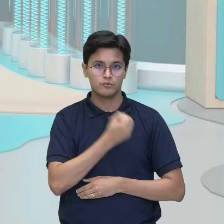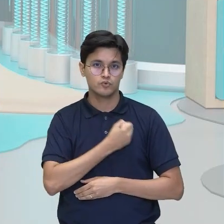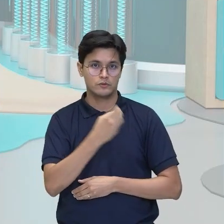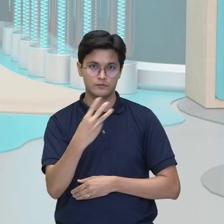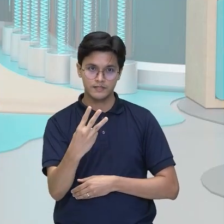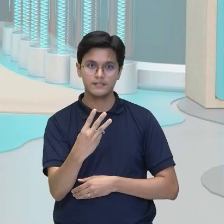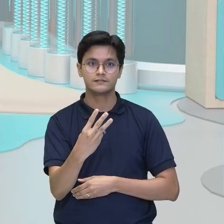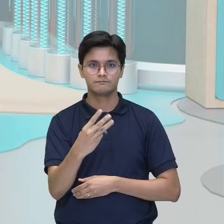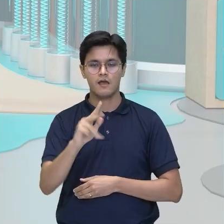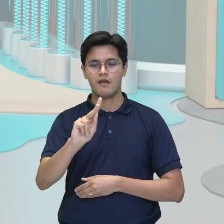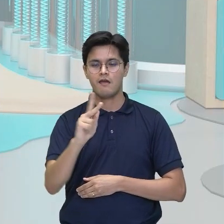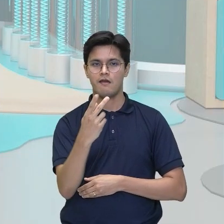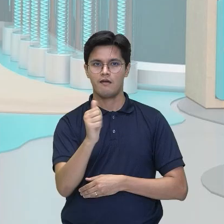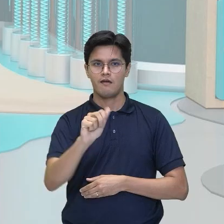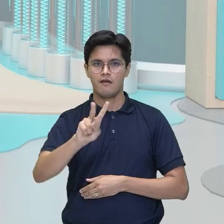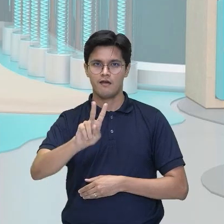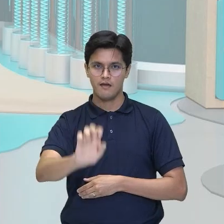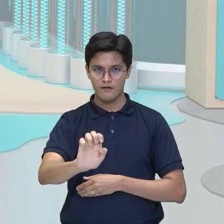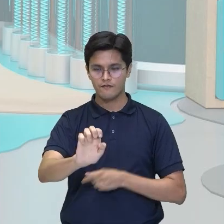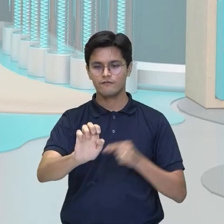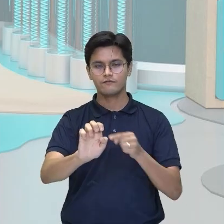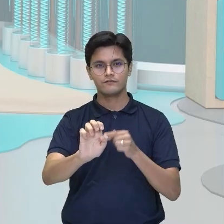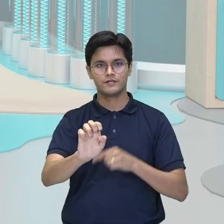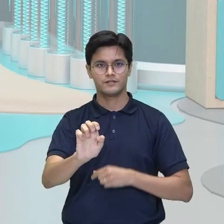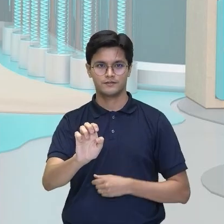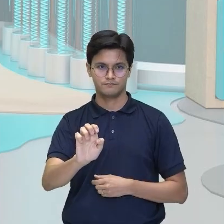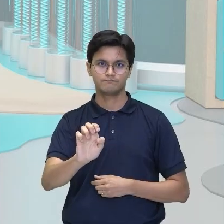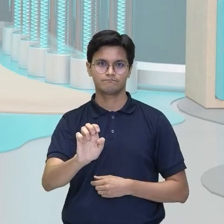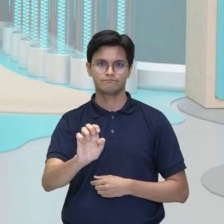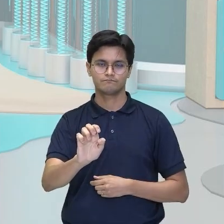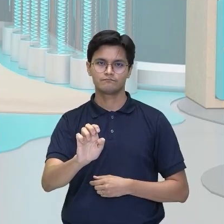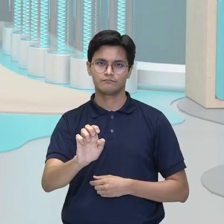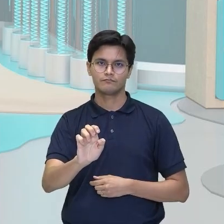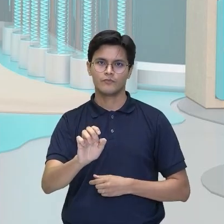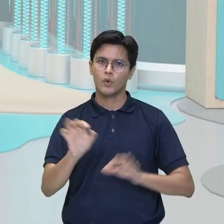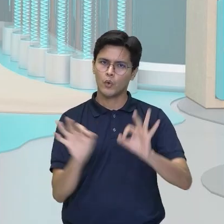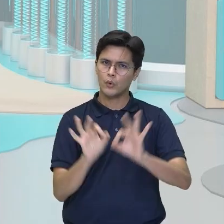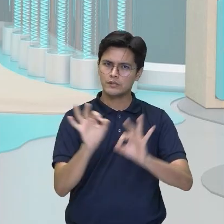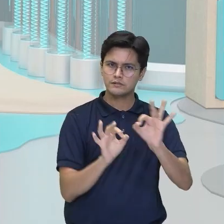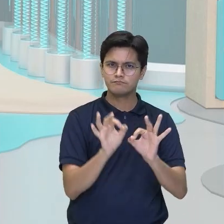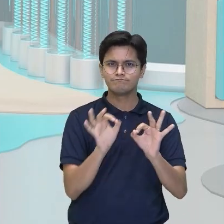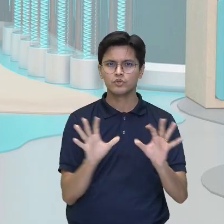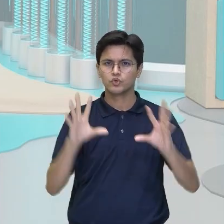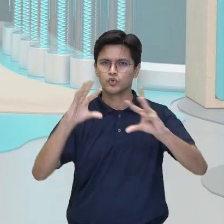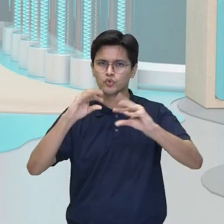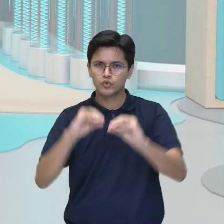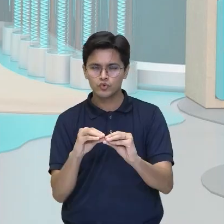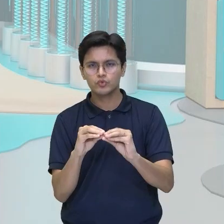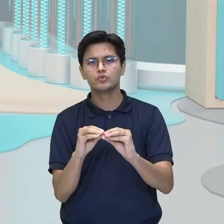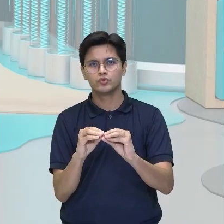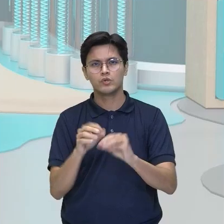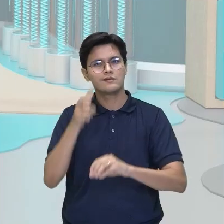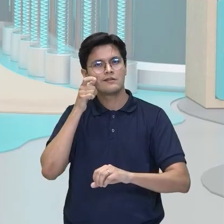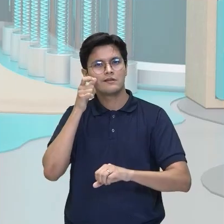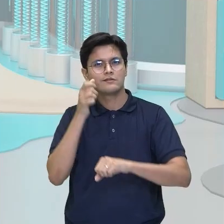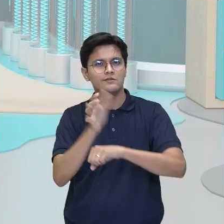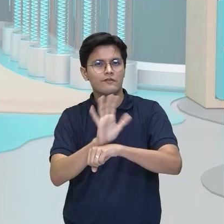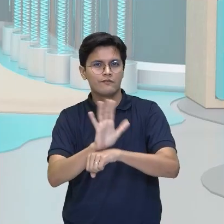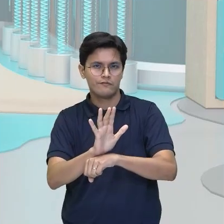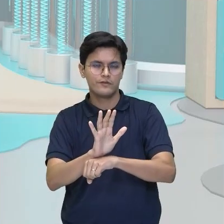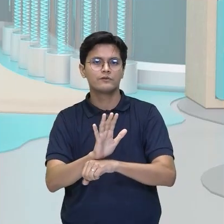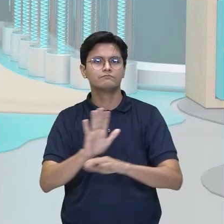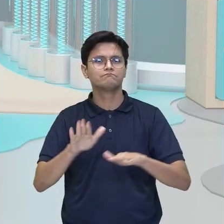noite, eu tenho uma noite de cineminha aí, eu inicio com o verbo mesmo, tá bom? O que mais nós temos ainda sobre